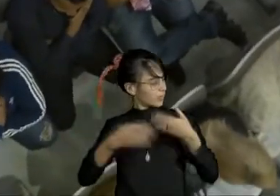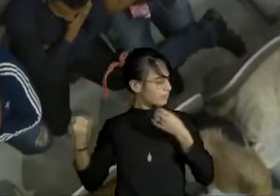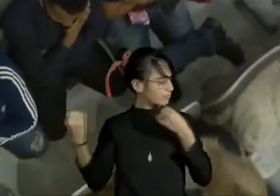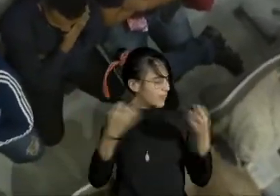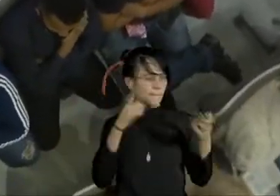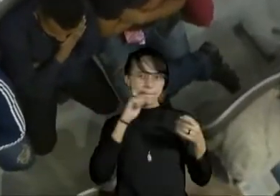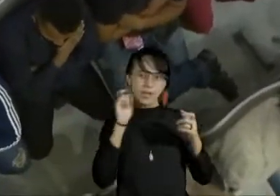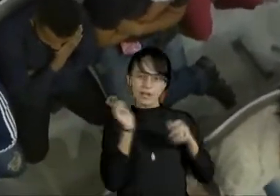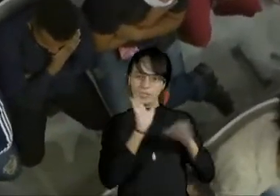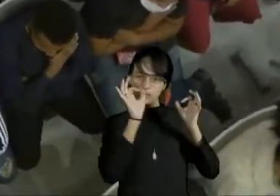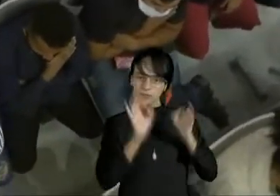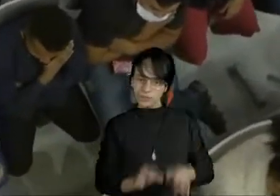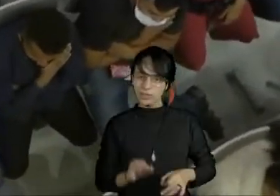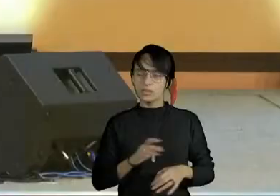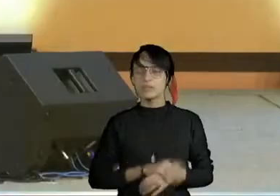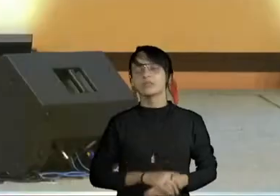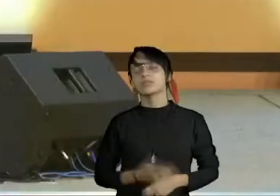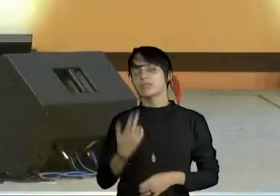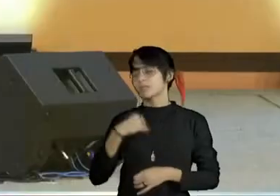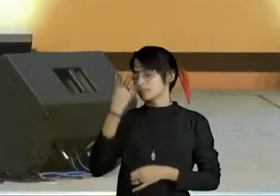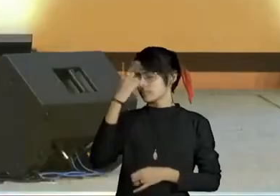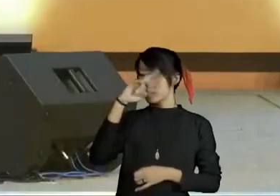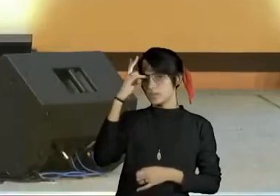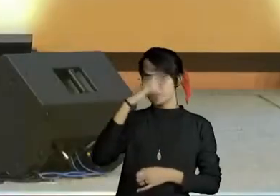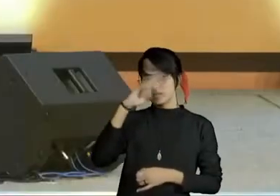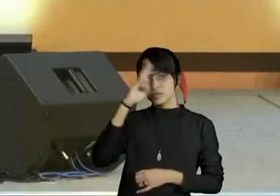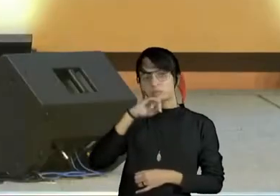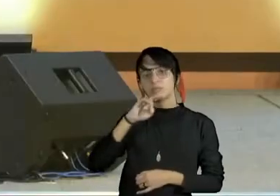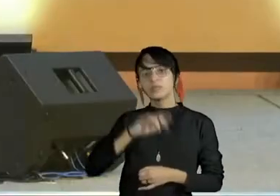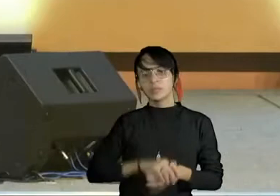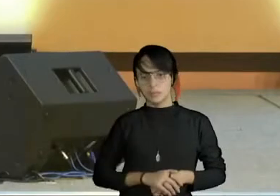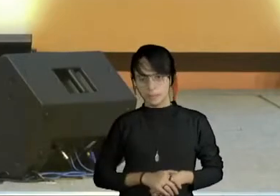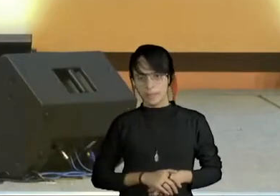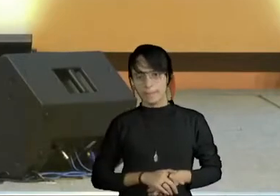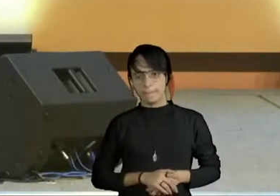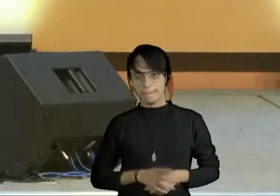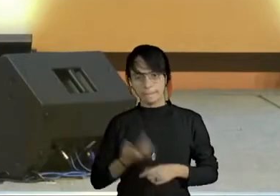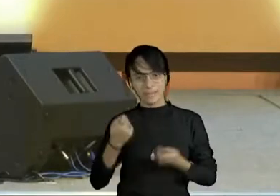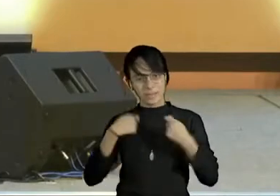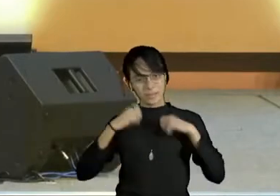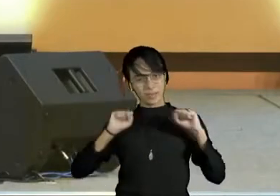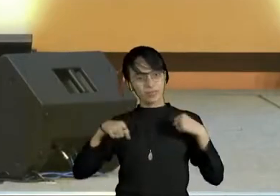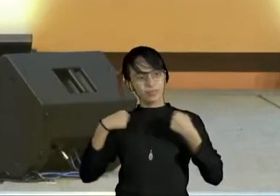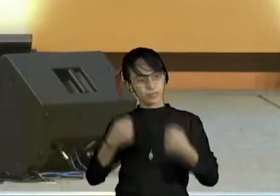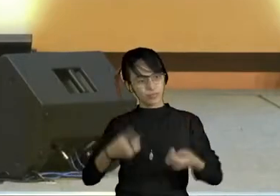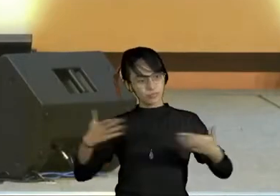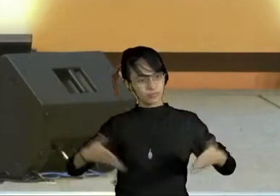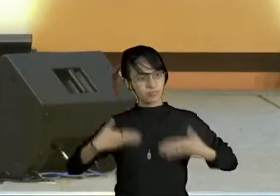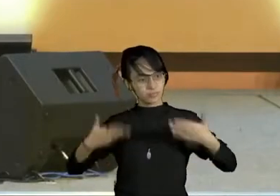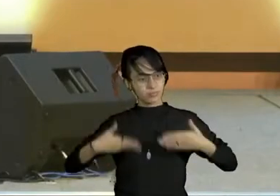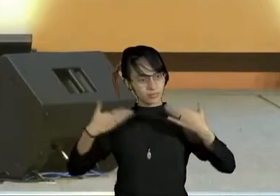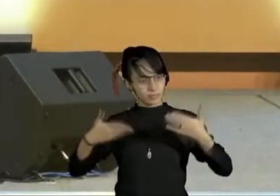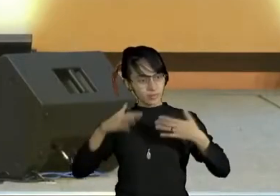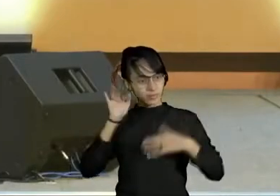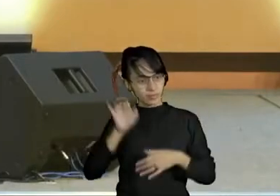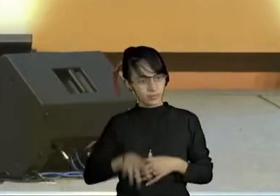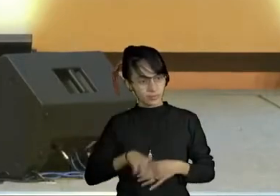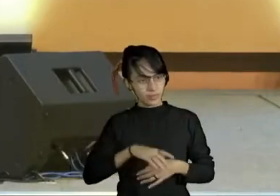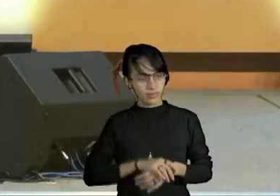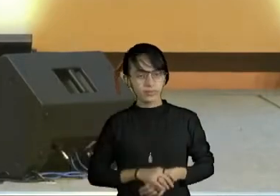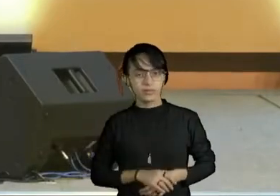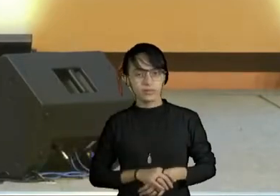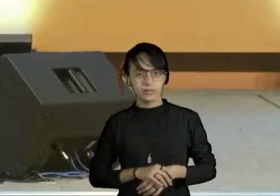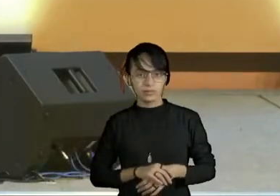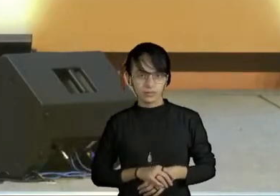dias como hoje, eu me lembro destas palavras e isso me dá força, me anima à fé. E